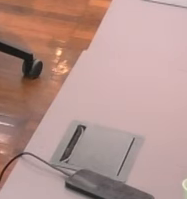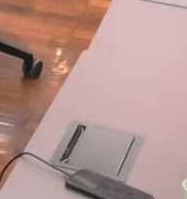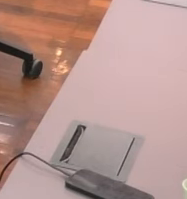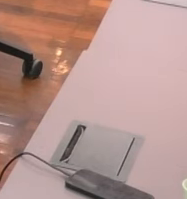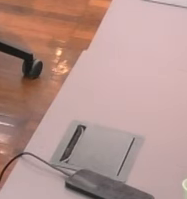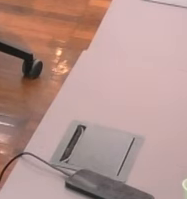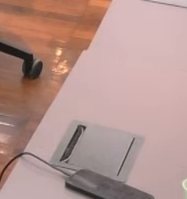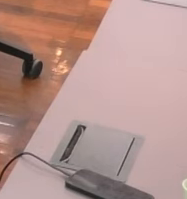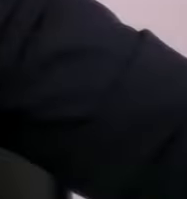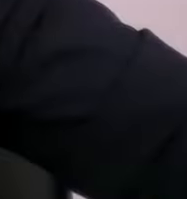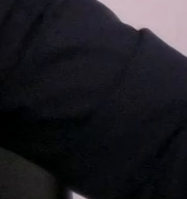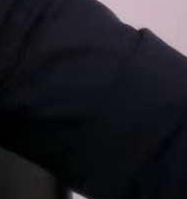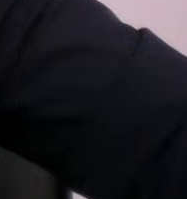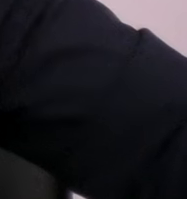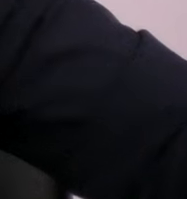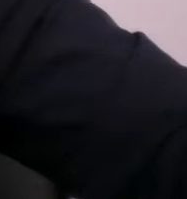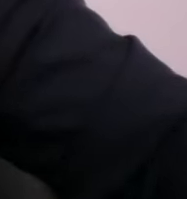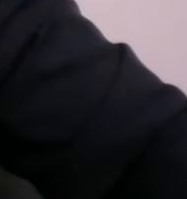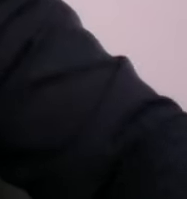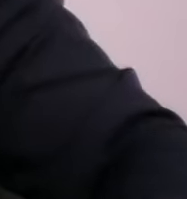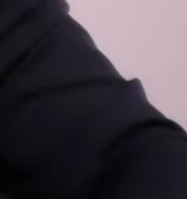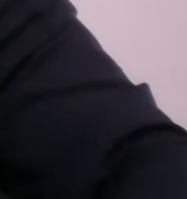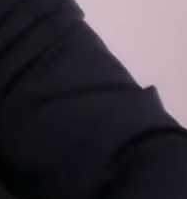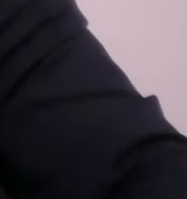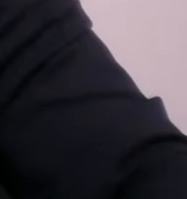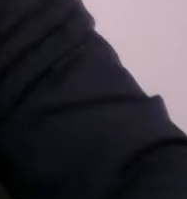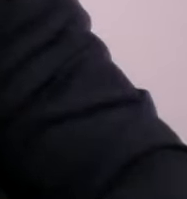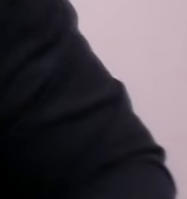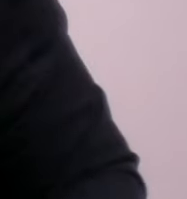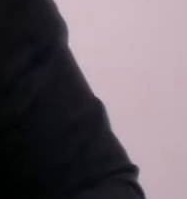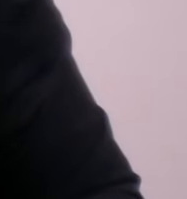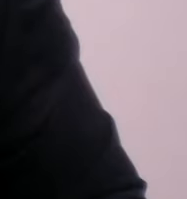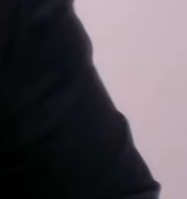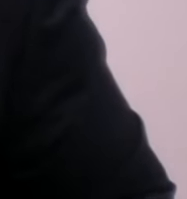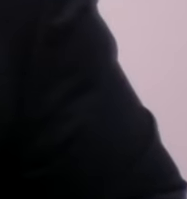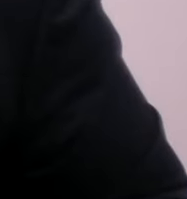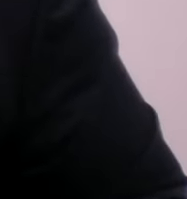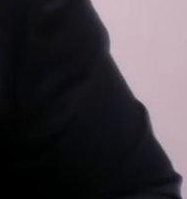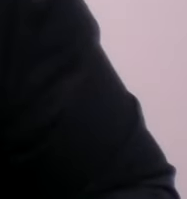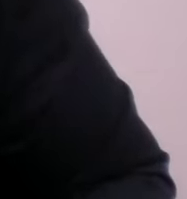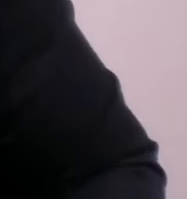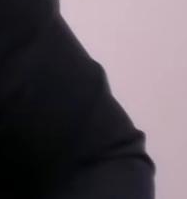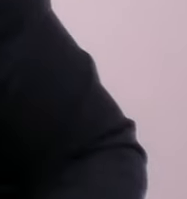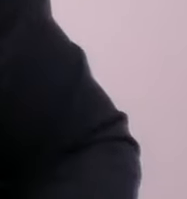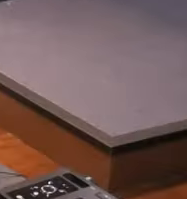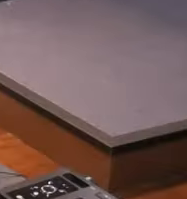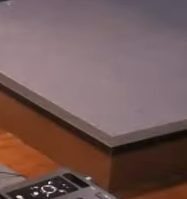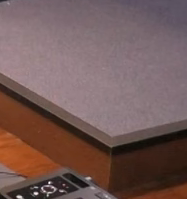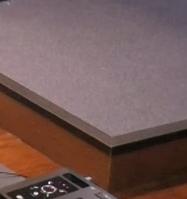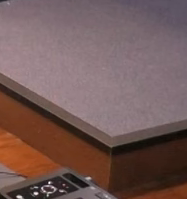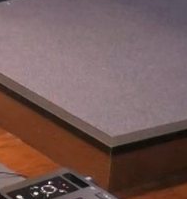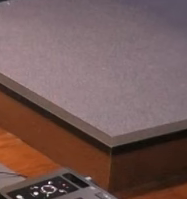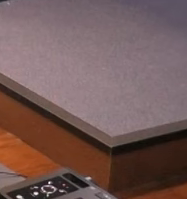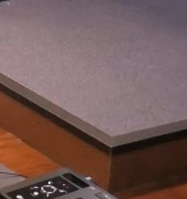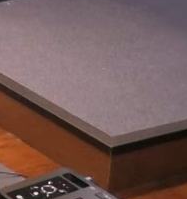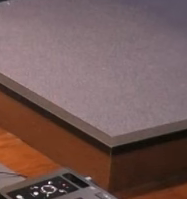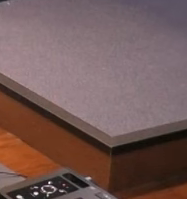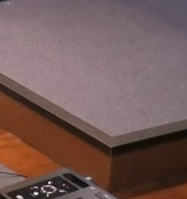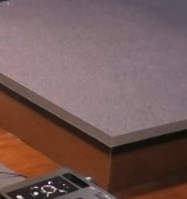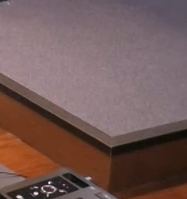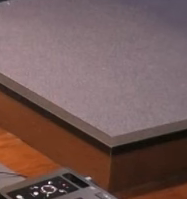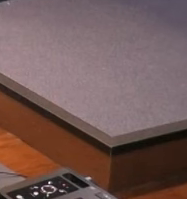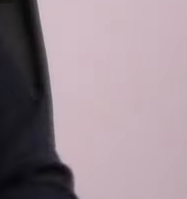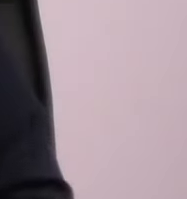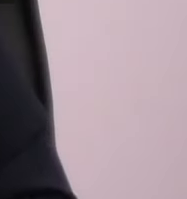esse serviço prestado por essa cooperativa permissionária. Senhores que aprovam, permaneçam como estão, aprovado.